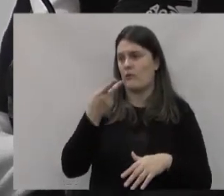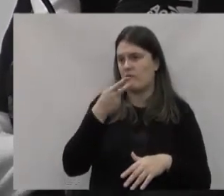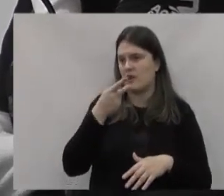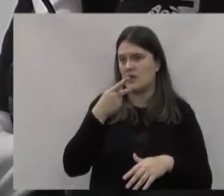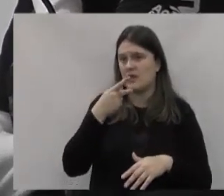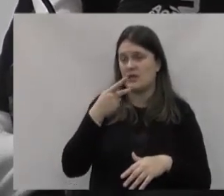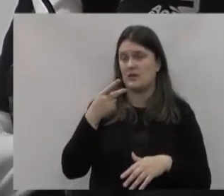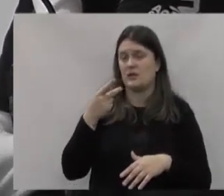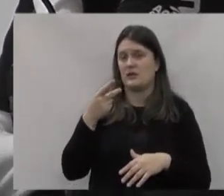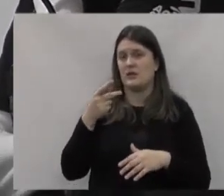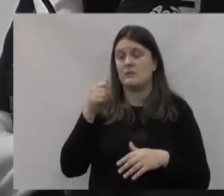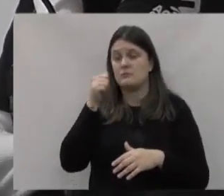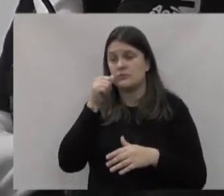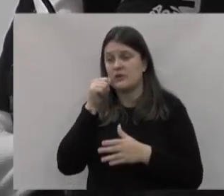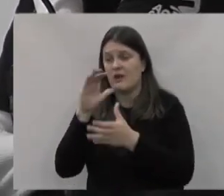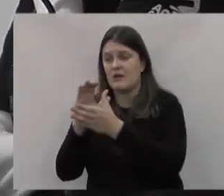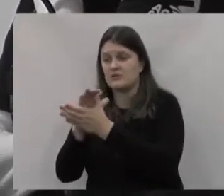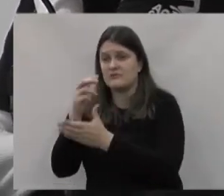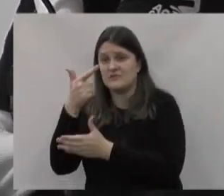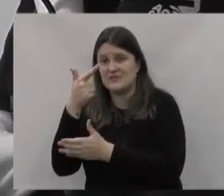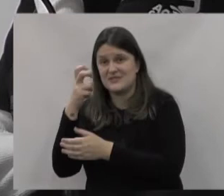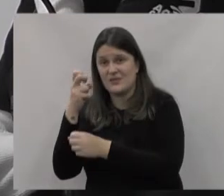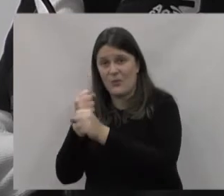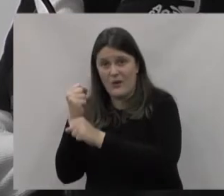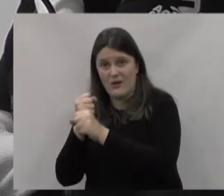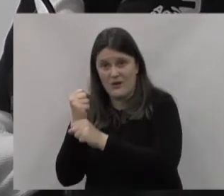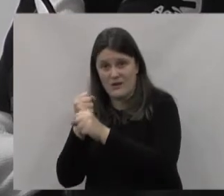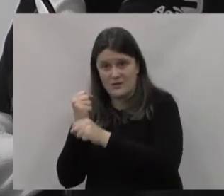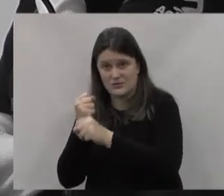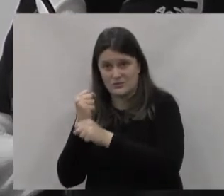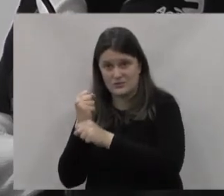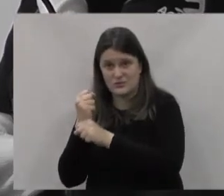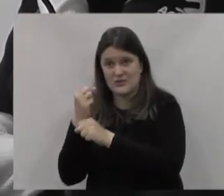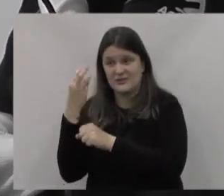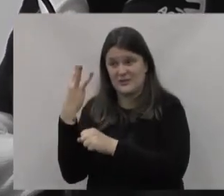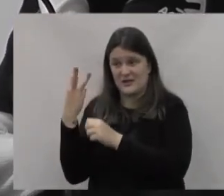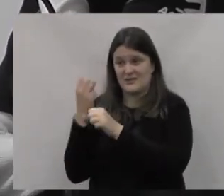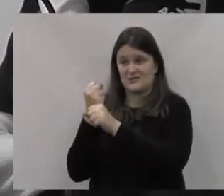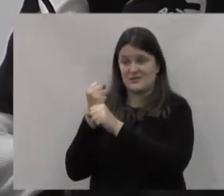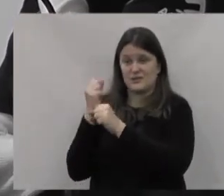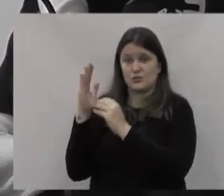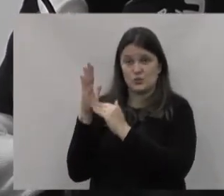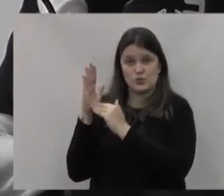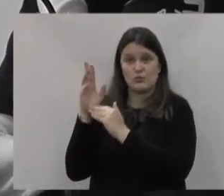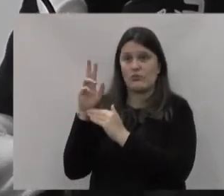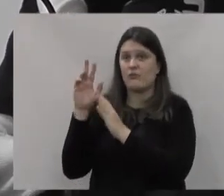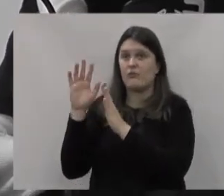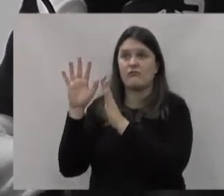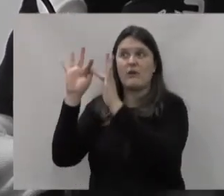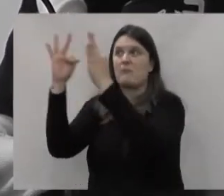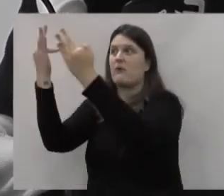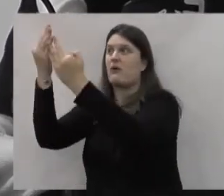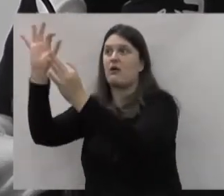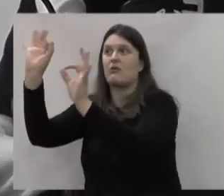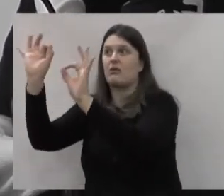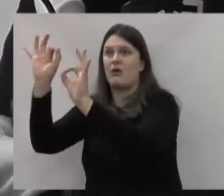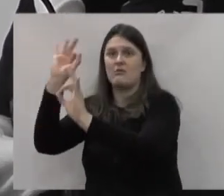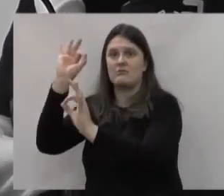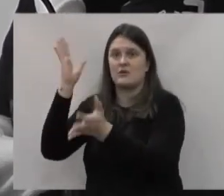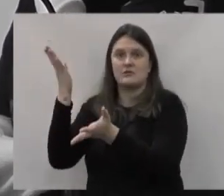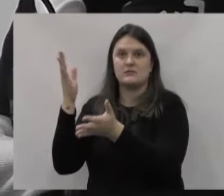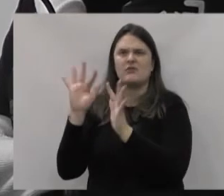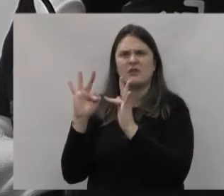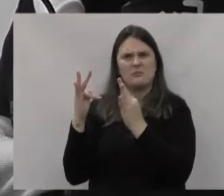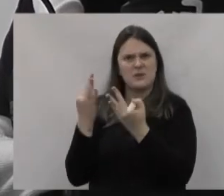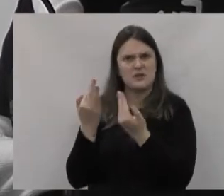medida protetiva, foi casada por mais de 25 anos, nos últimos 3 sofrendo violência e escondendo da família. Quando a gente acompanhou na delegacia, os